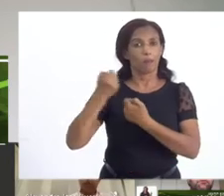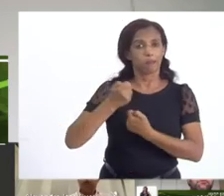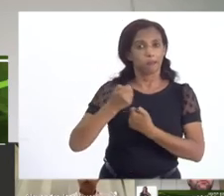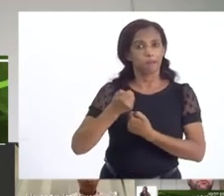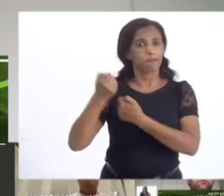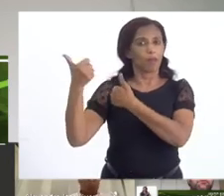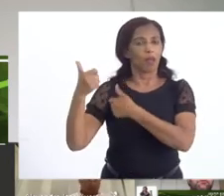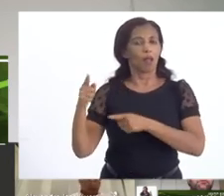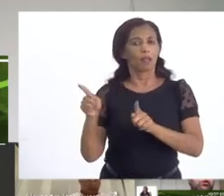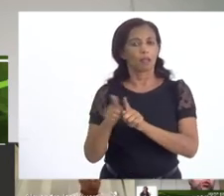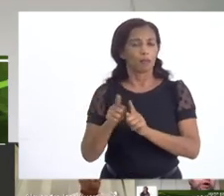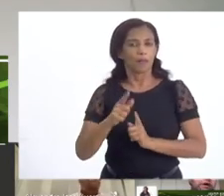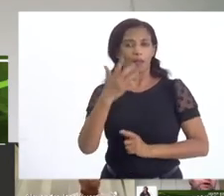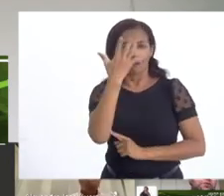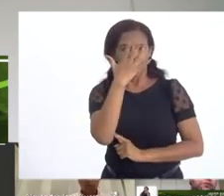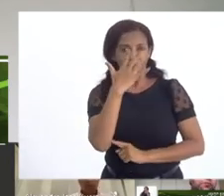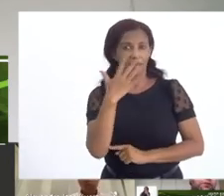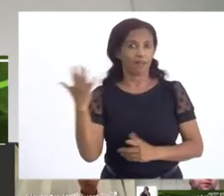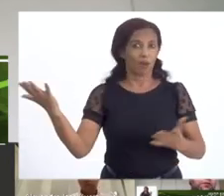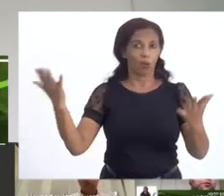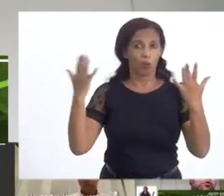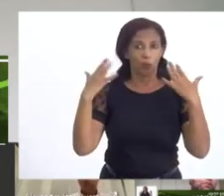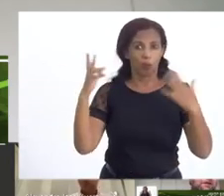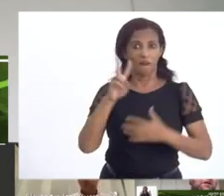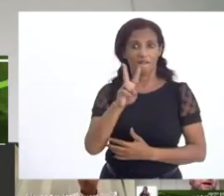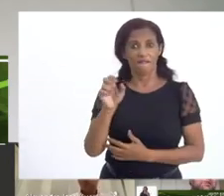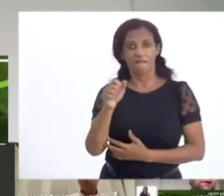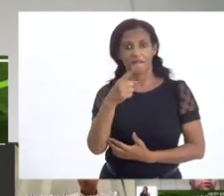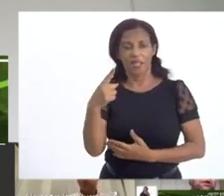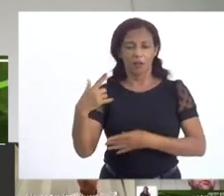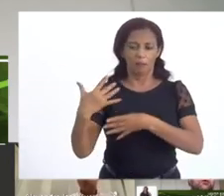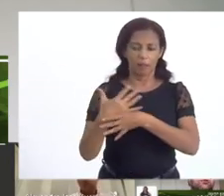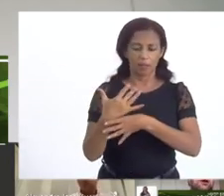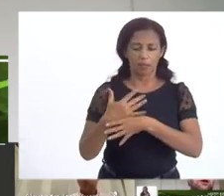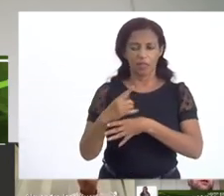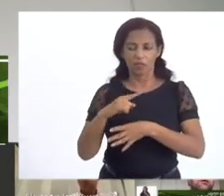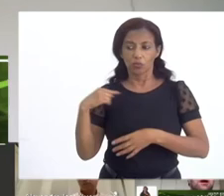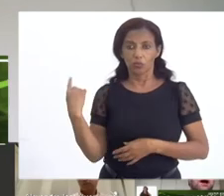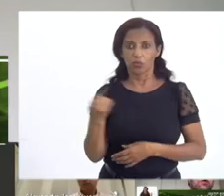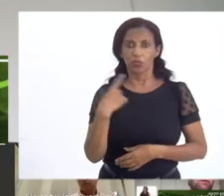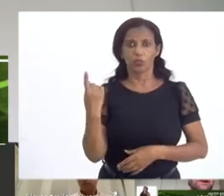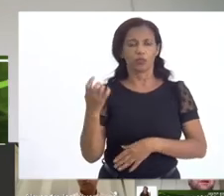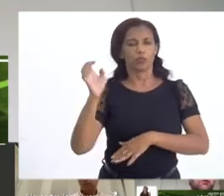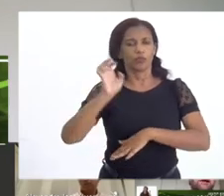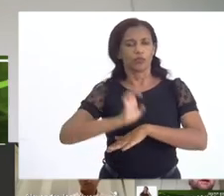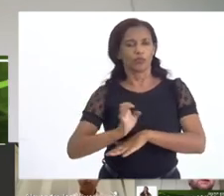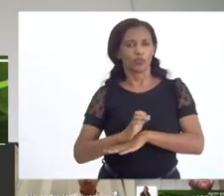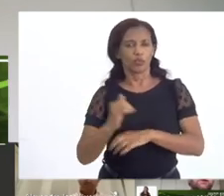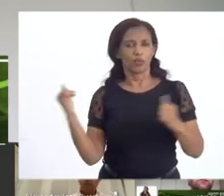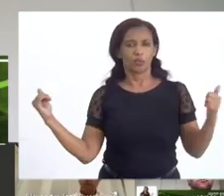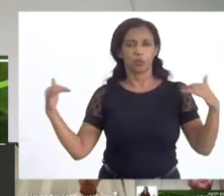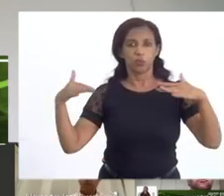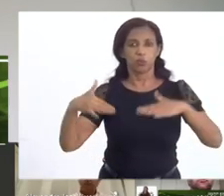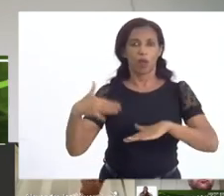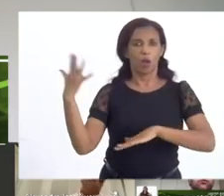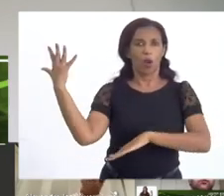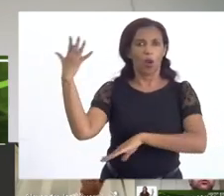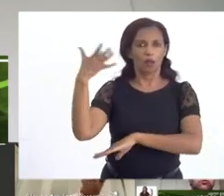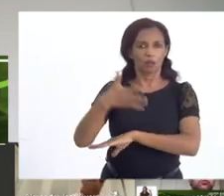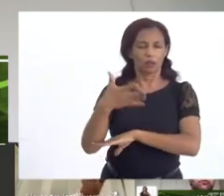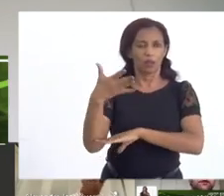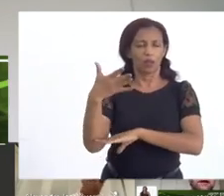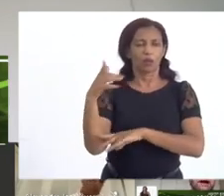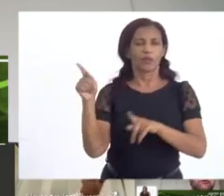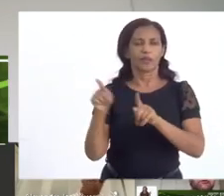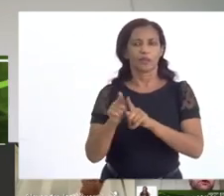Carnaval e para o verão próximo é muito grande, não só para a cidade, mas para todo o estado do Rio de Janeiro. A ocupação hoteleira no 12